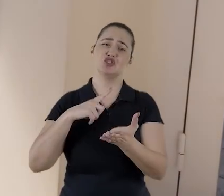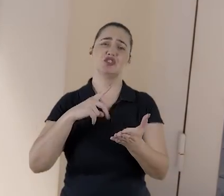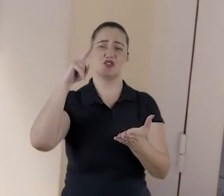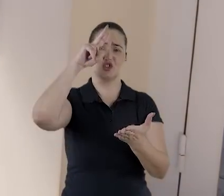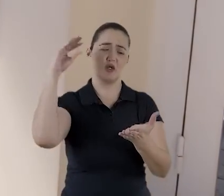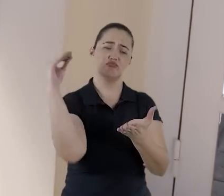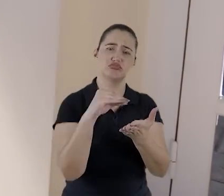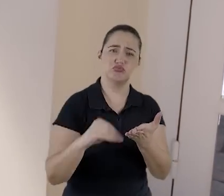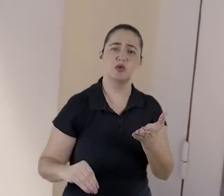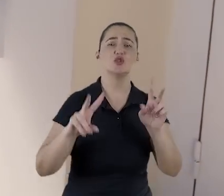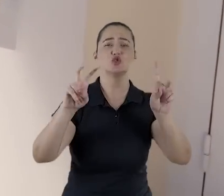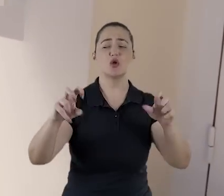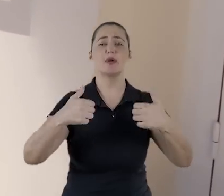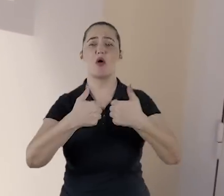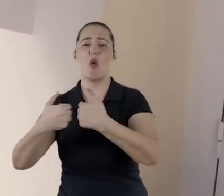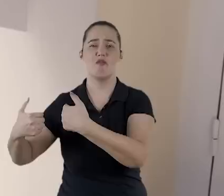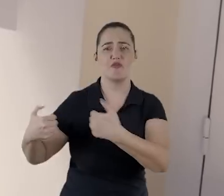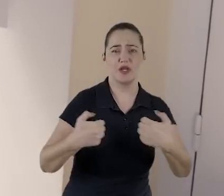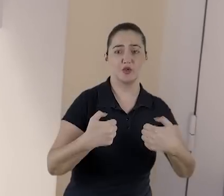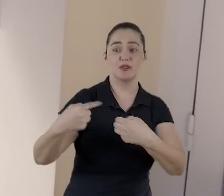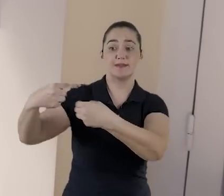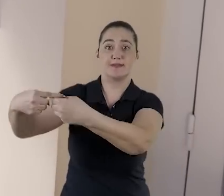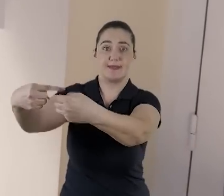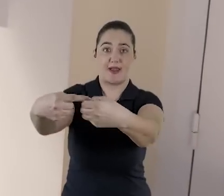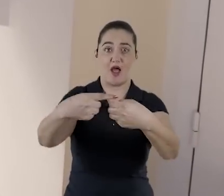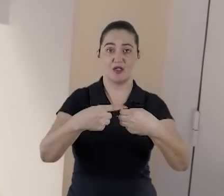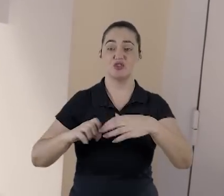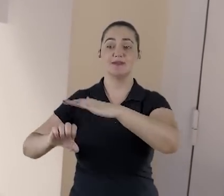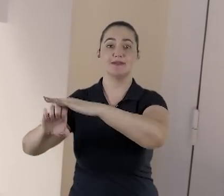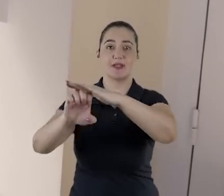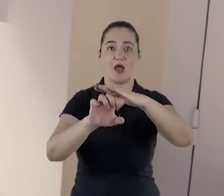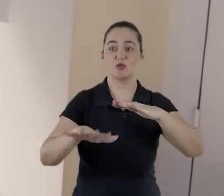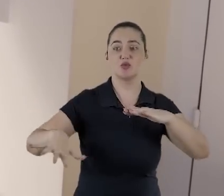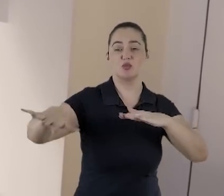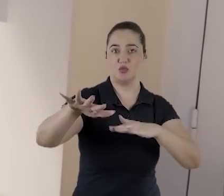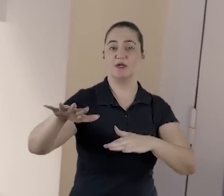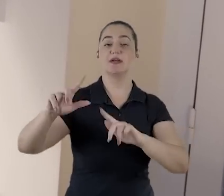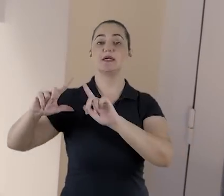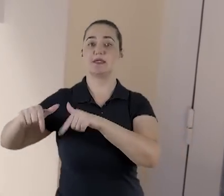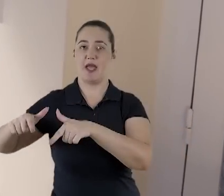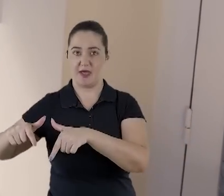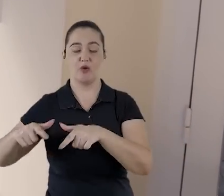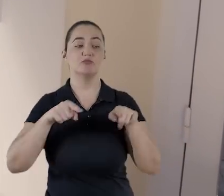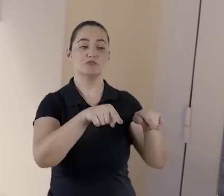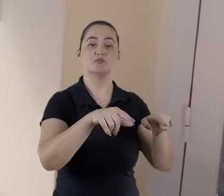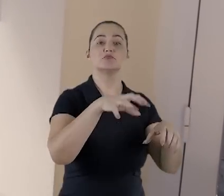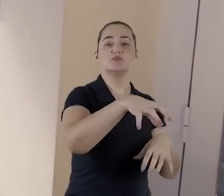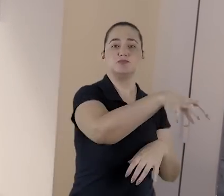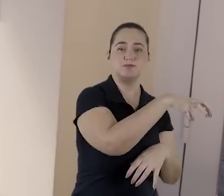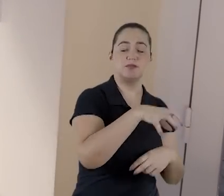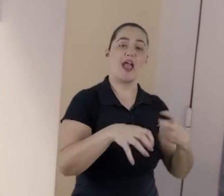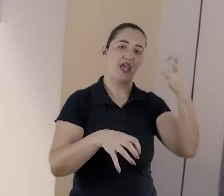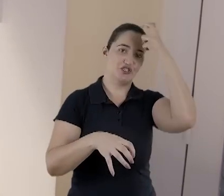lidavam com situações de conflito envolvendo várias cidades-estado da terra de Israel e também em relação ao